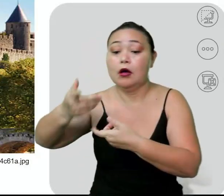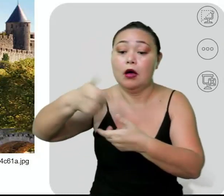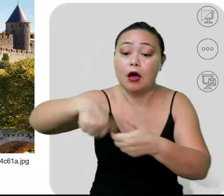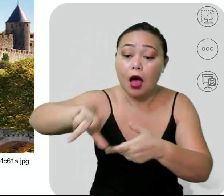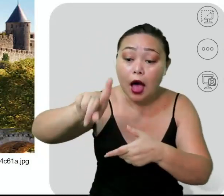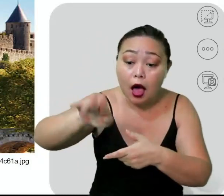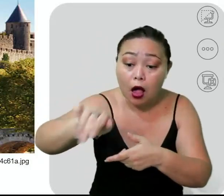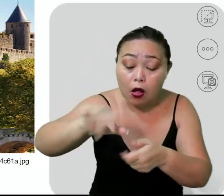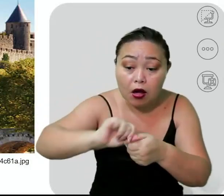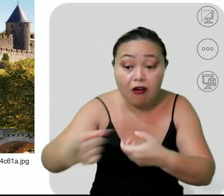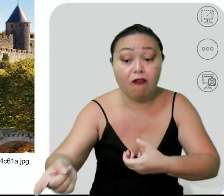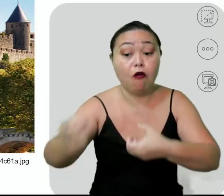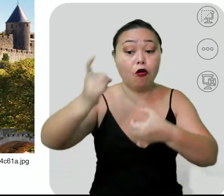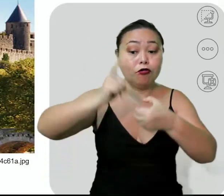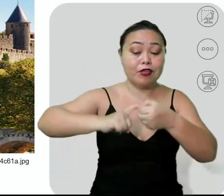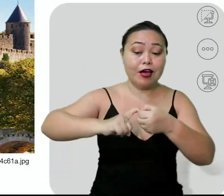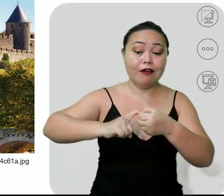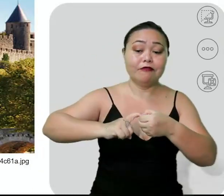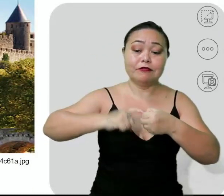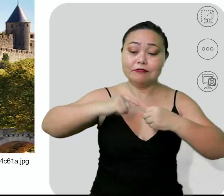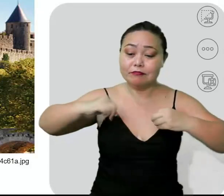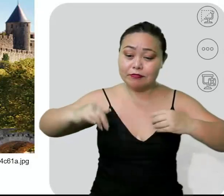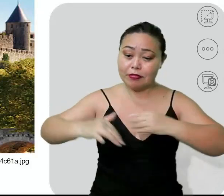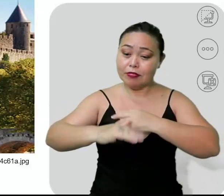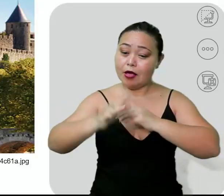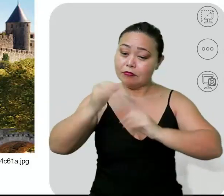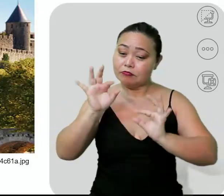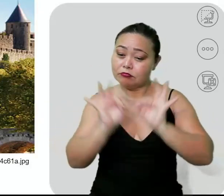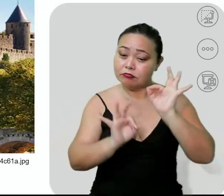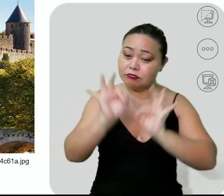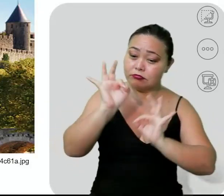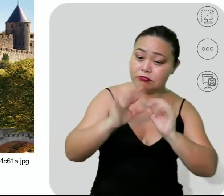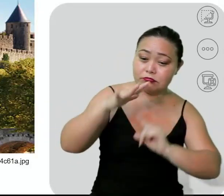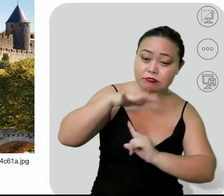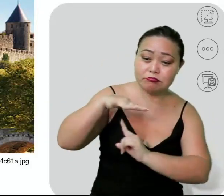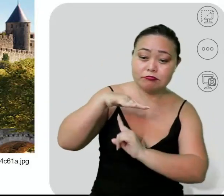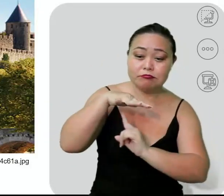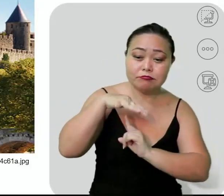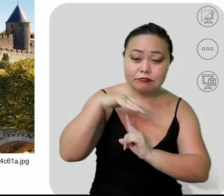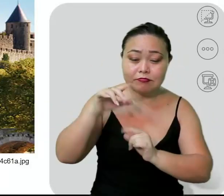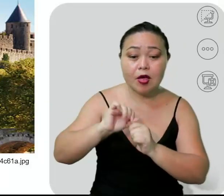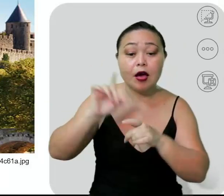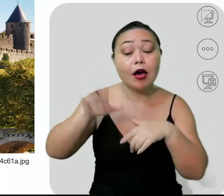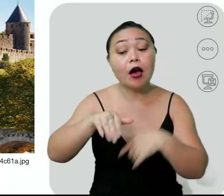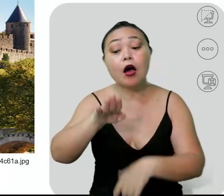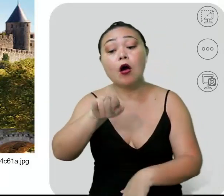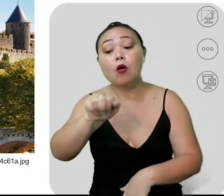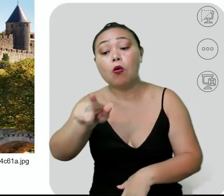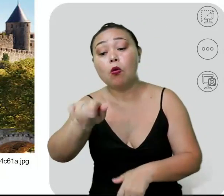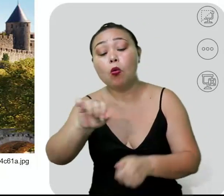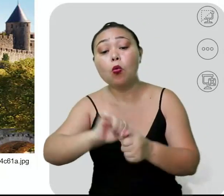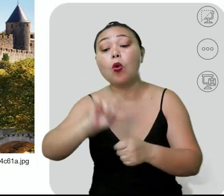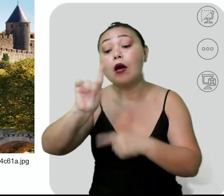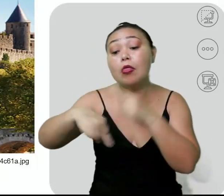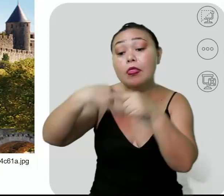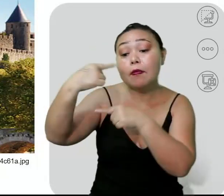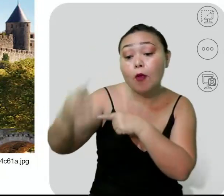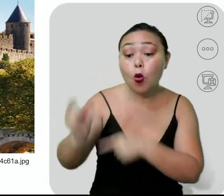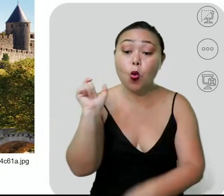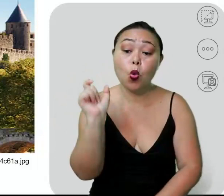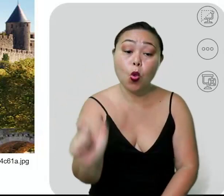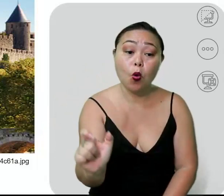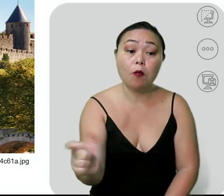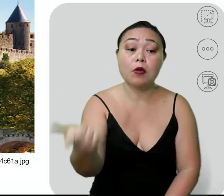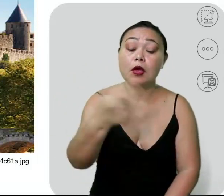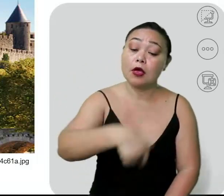todo o produto e voltava novamente e armava a sua barraca. Esses burgos se tornam